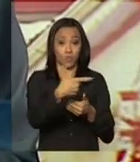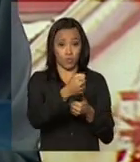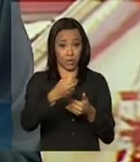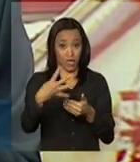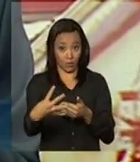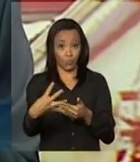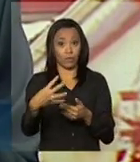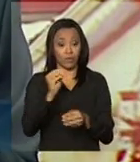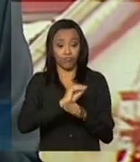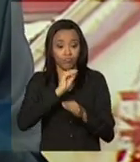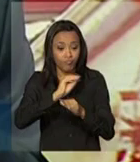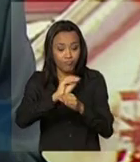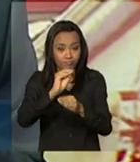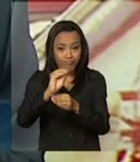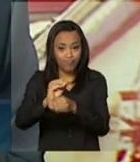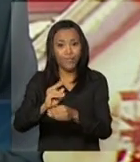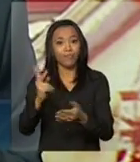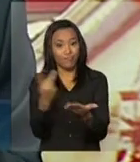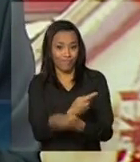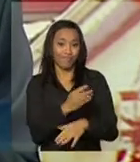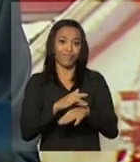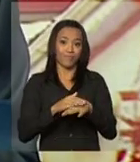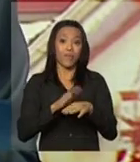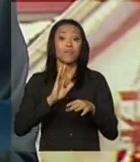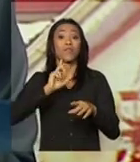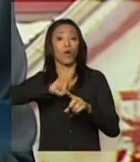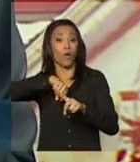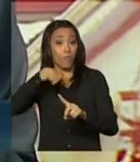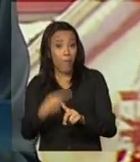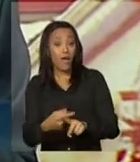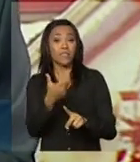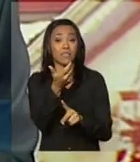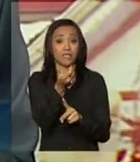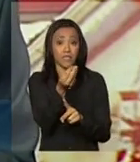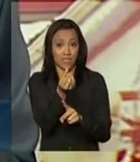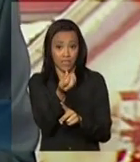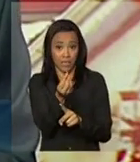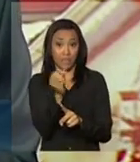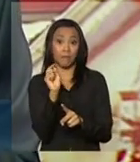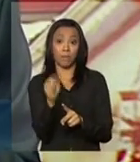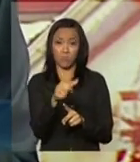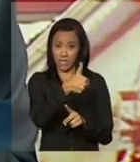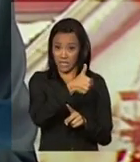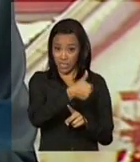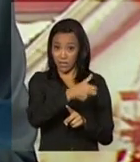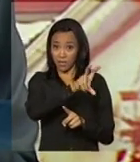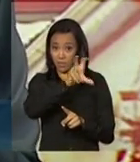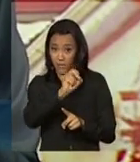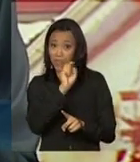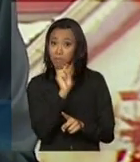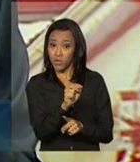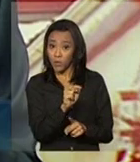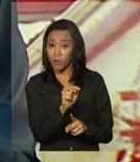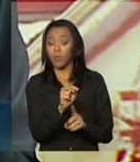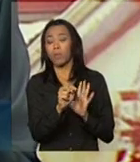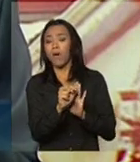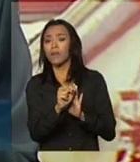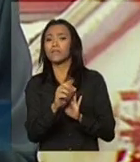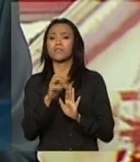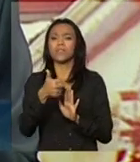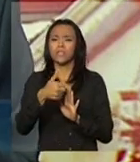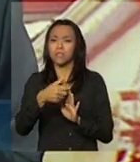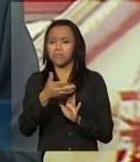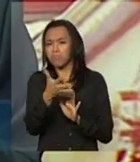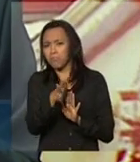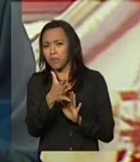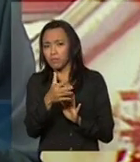2014, a gente alcançar mais 60 mil. Ou seja, daqueles 150 mil, a nossa expectativa é que pelo menos um terço deles, um